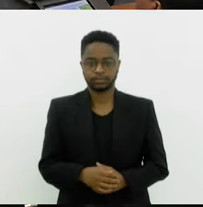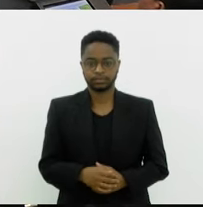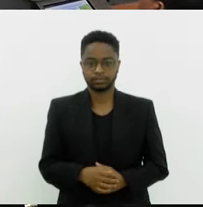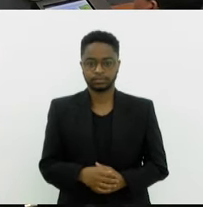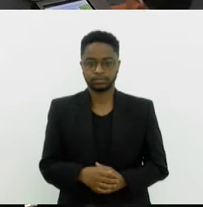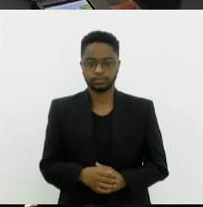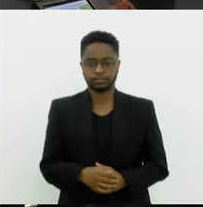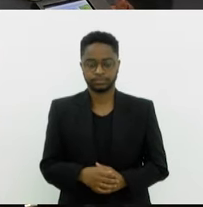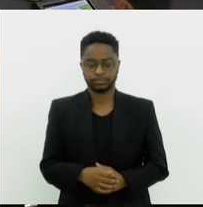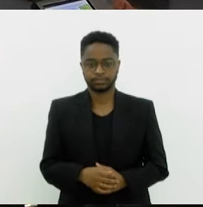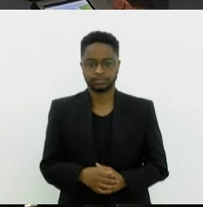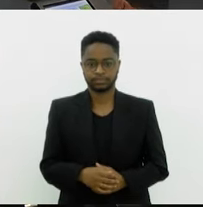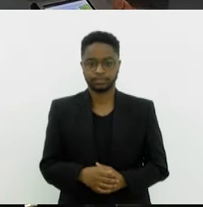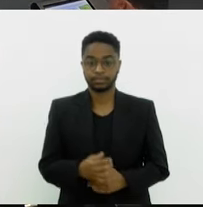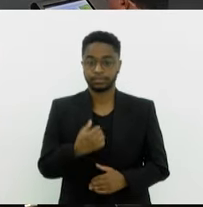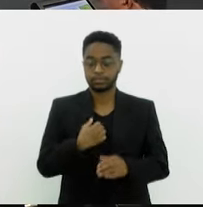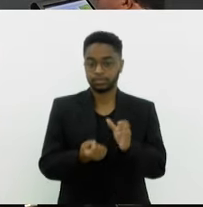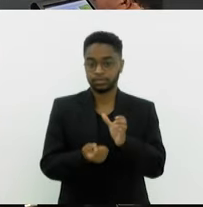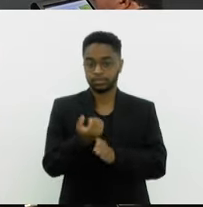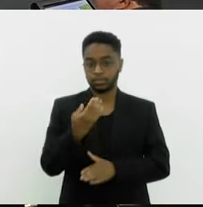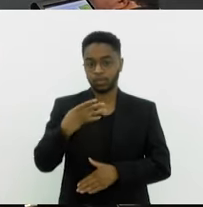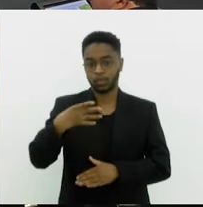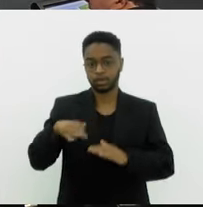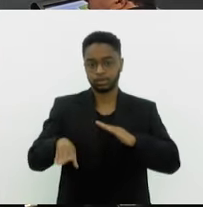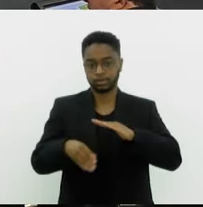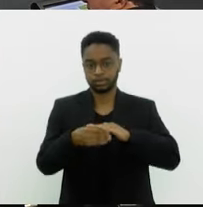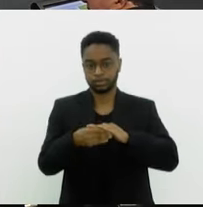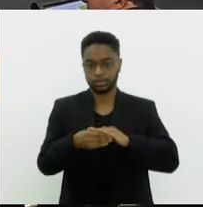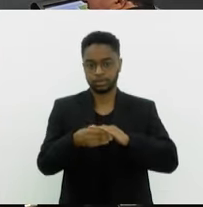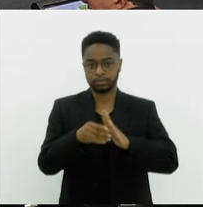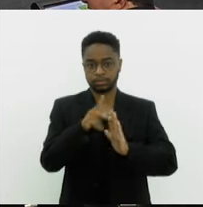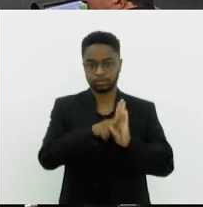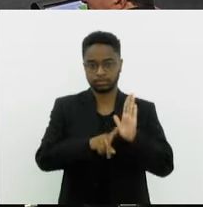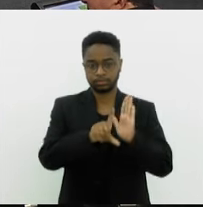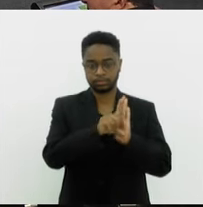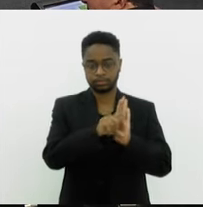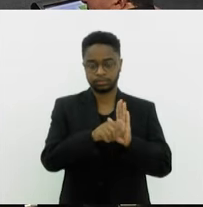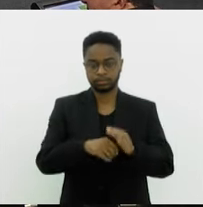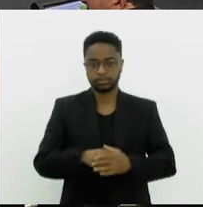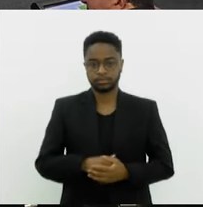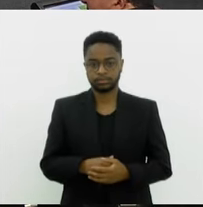produzi 4 emendas ao projeto,